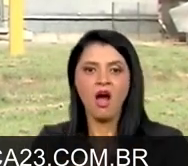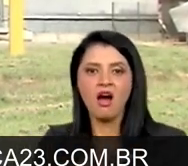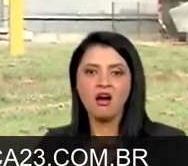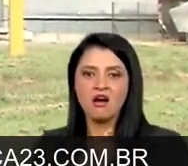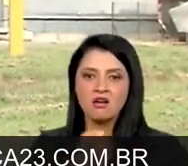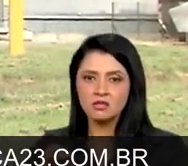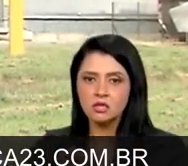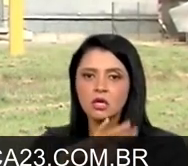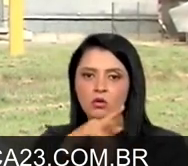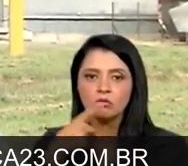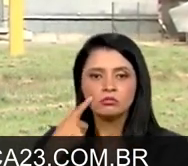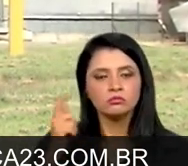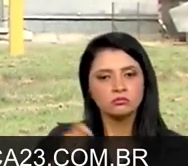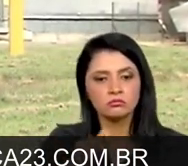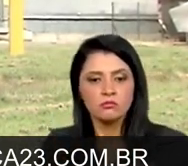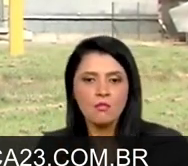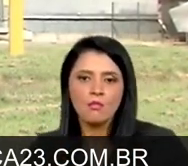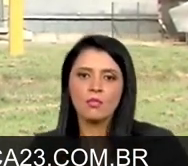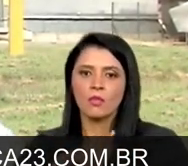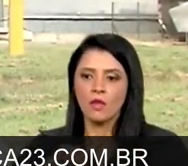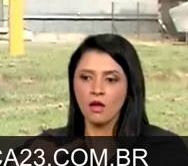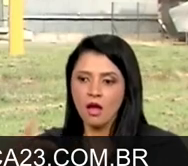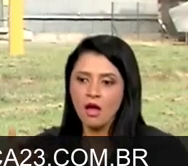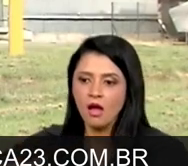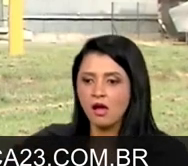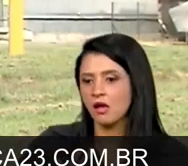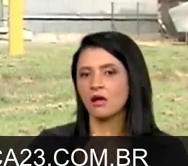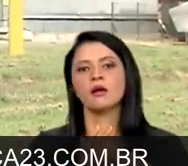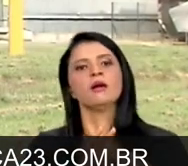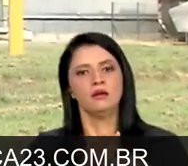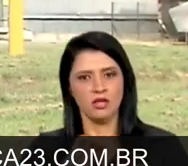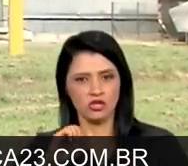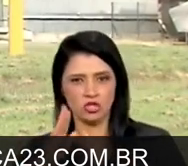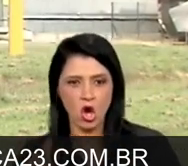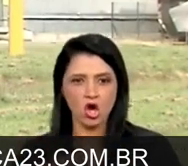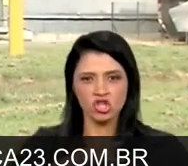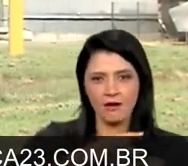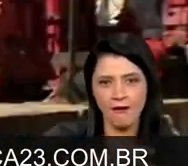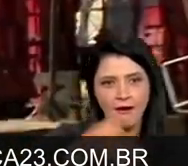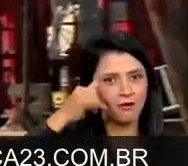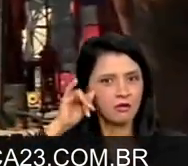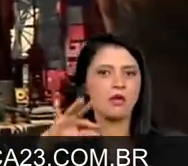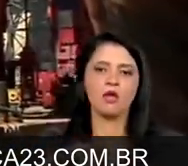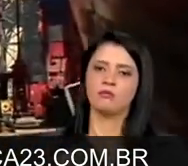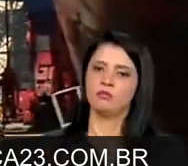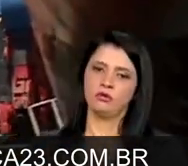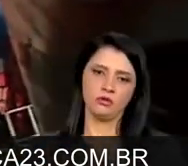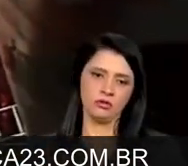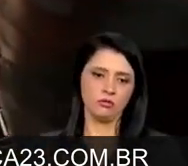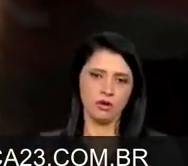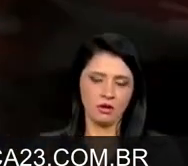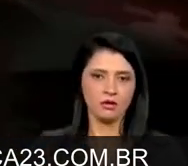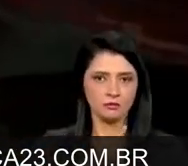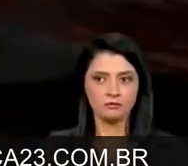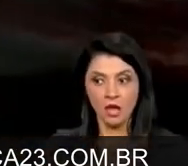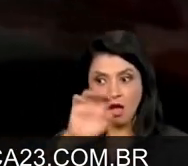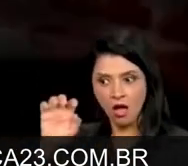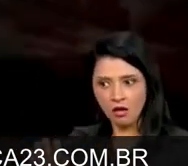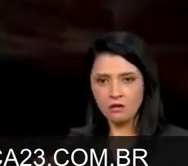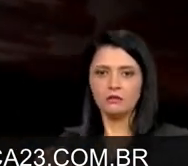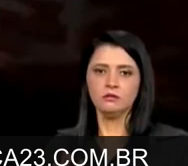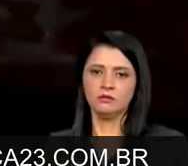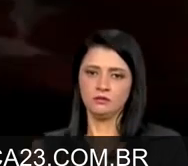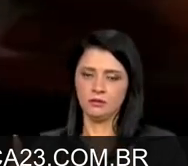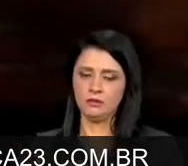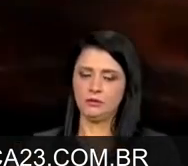uma forma ou de outra, esse mercado está muito interligado e é importante para todo o setor produtivo. O incremento nas exportações favorece a